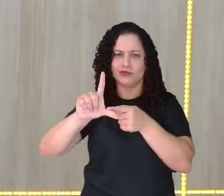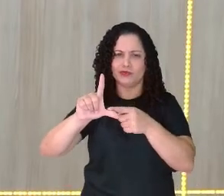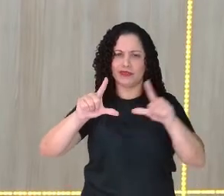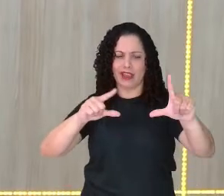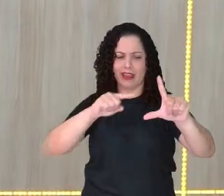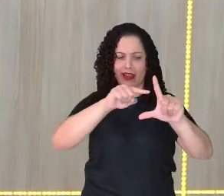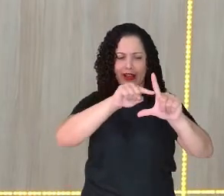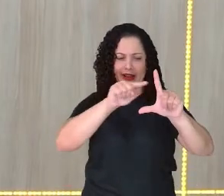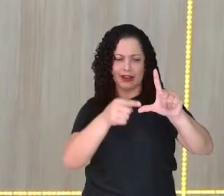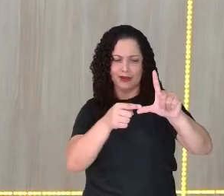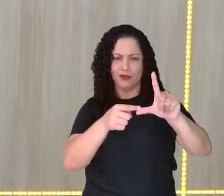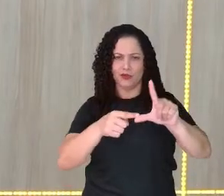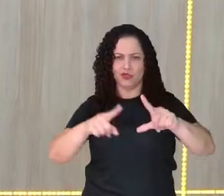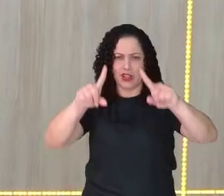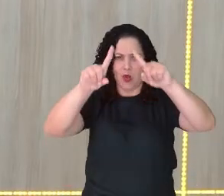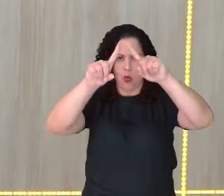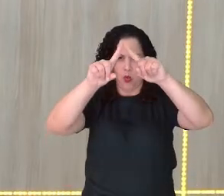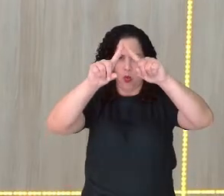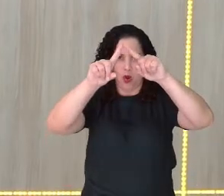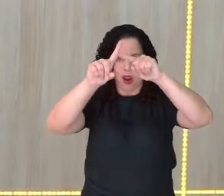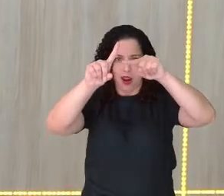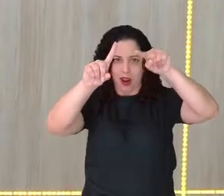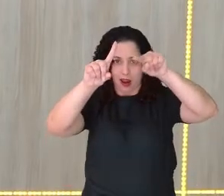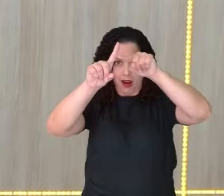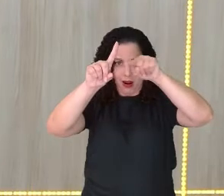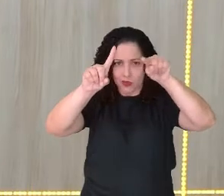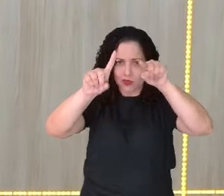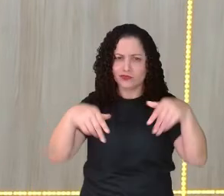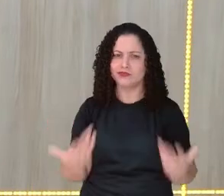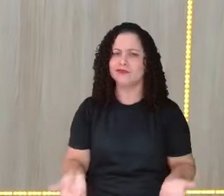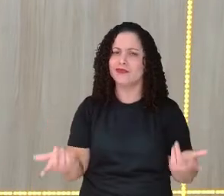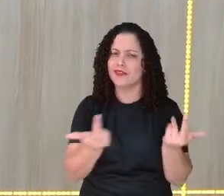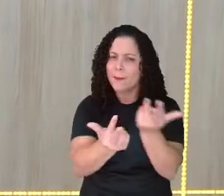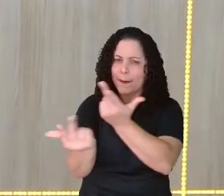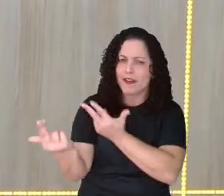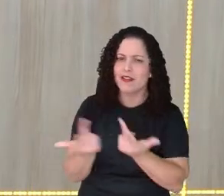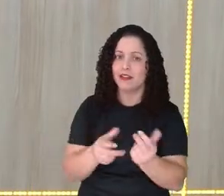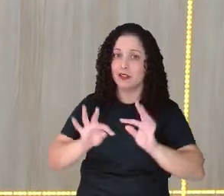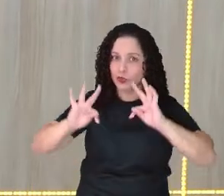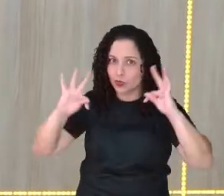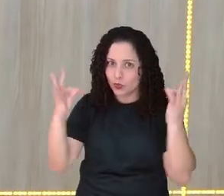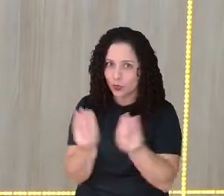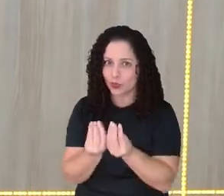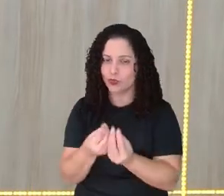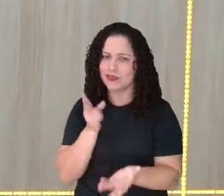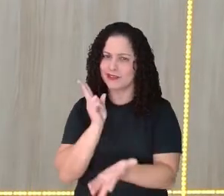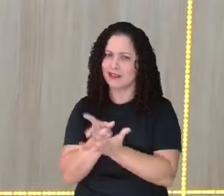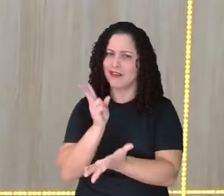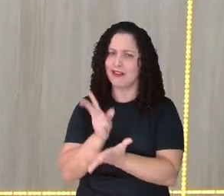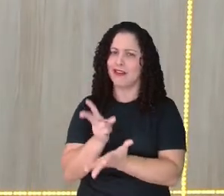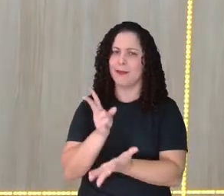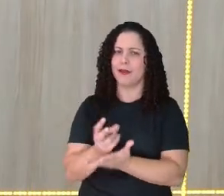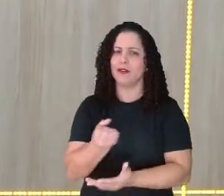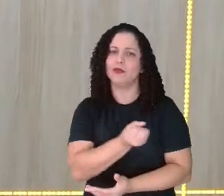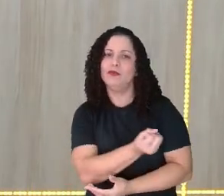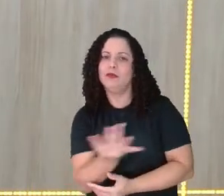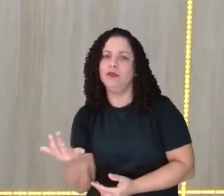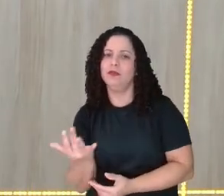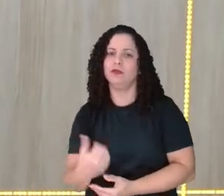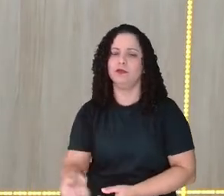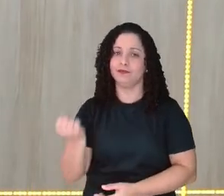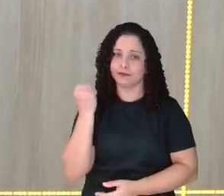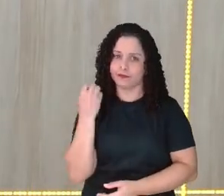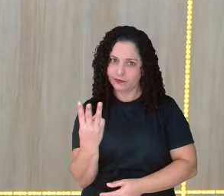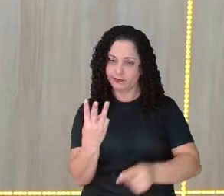repete para qualquer polígono? Para todos os polígonos aí, a gente vai ter que o número de lados, número de vértices e os números